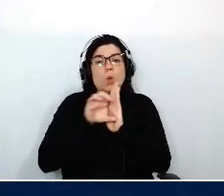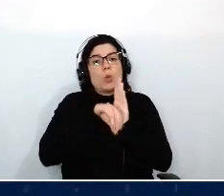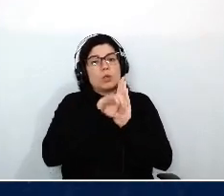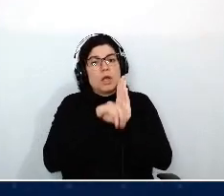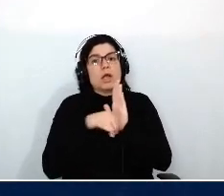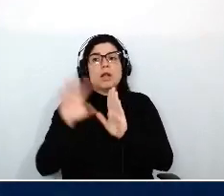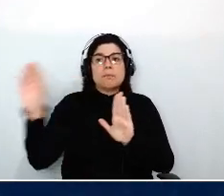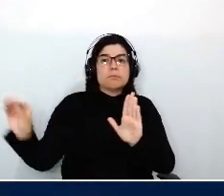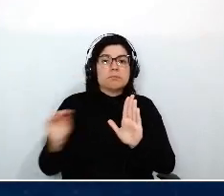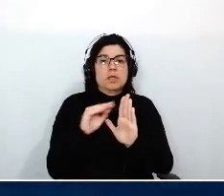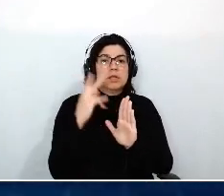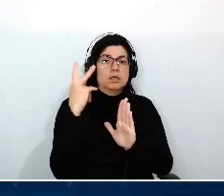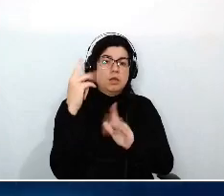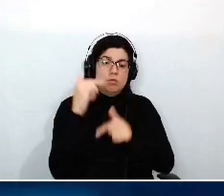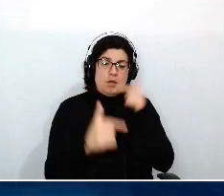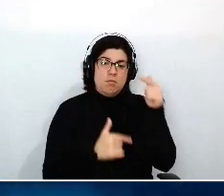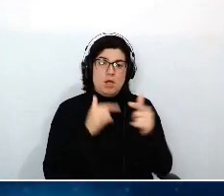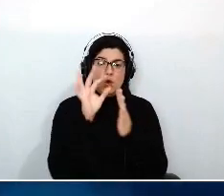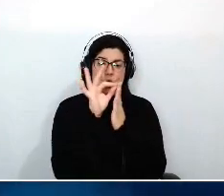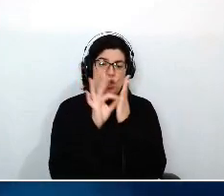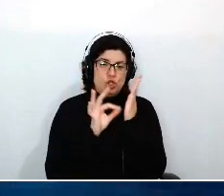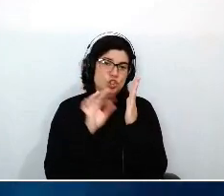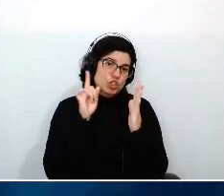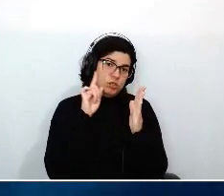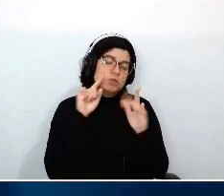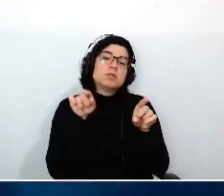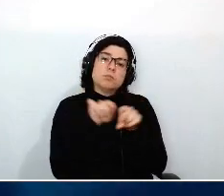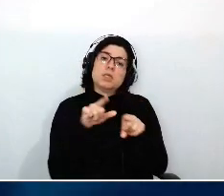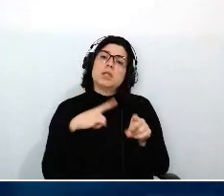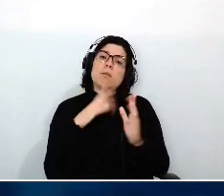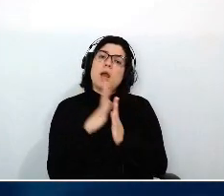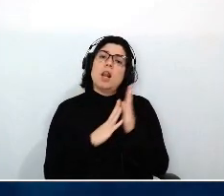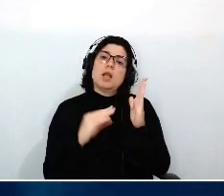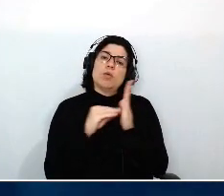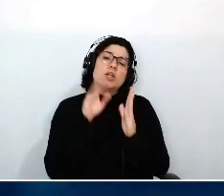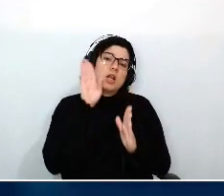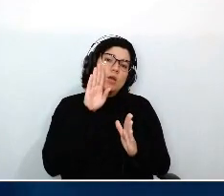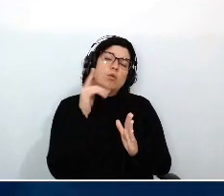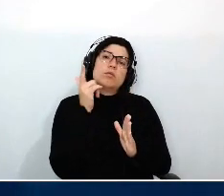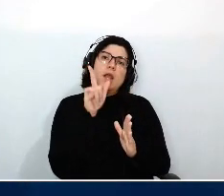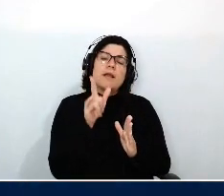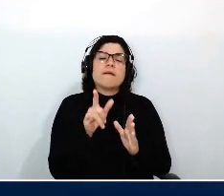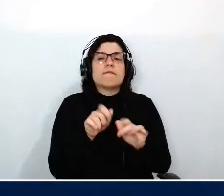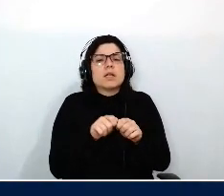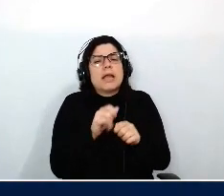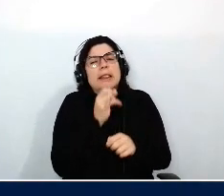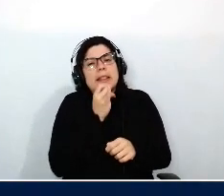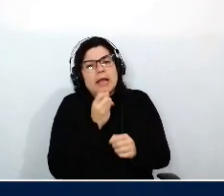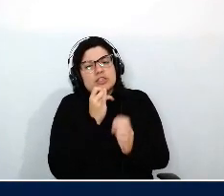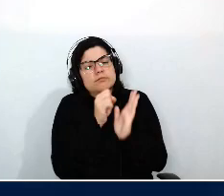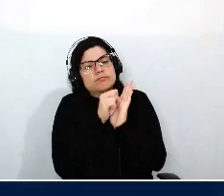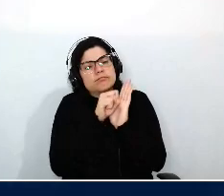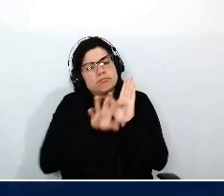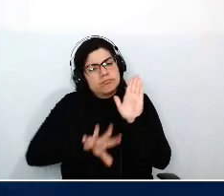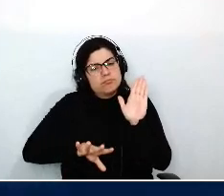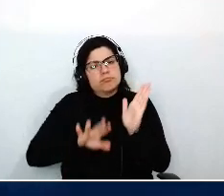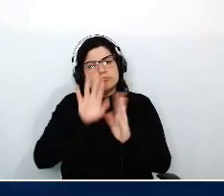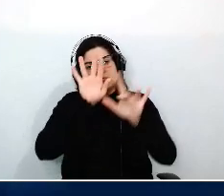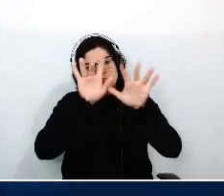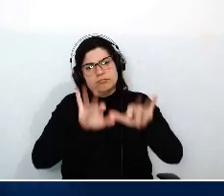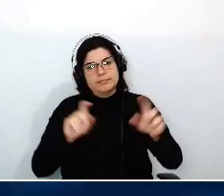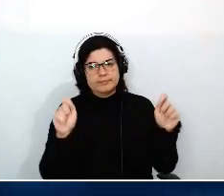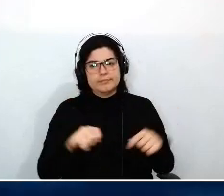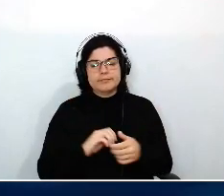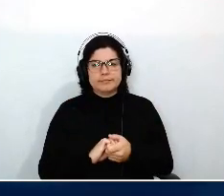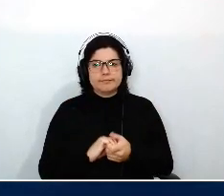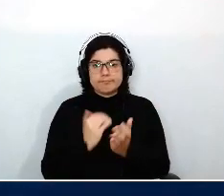do seu dia a dia e ter uma linguagem bem bacana também para você escrever um script de teste, alguma coisa assim. Só para complementar